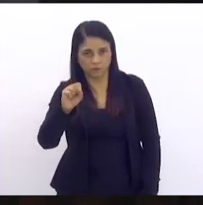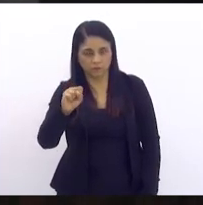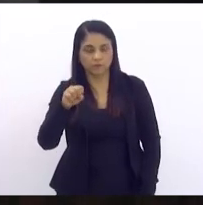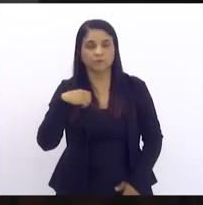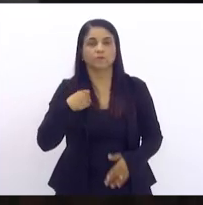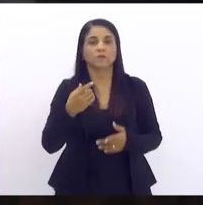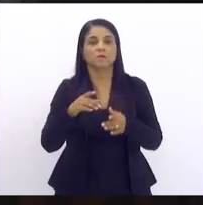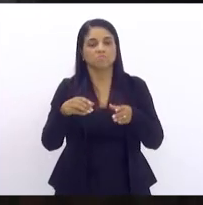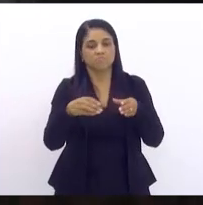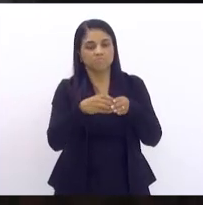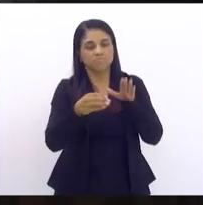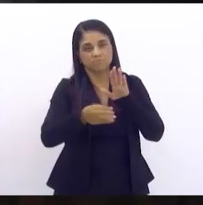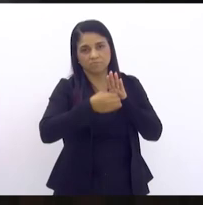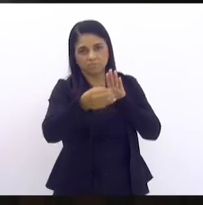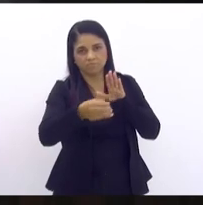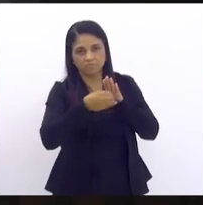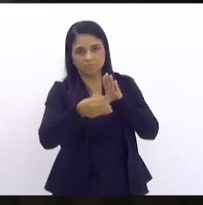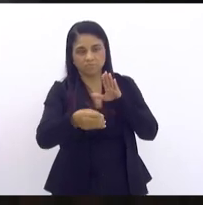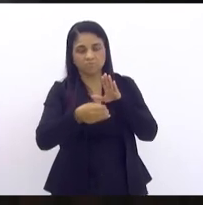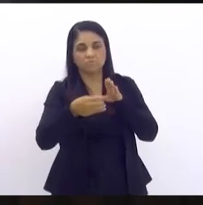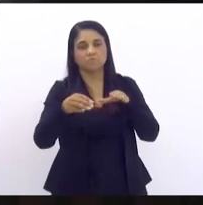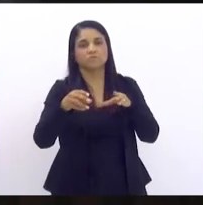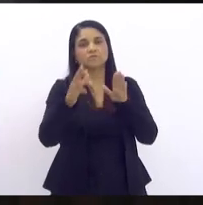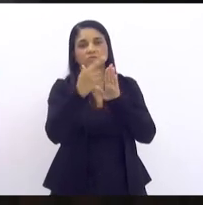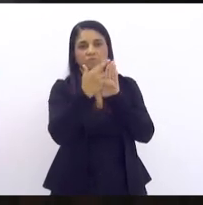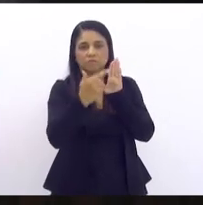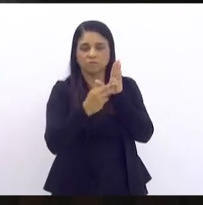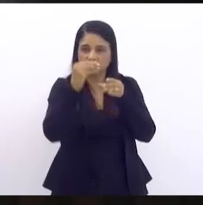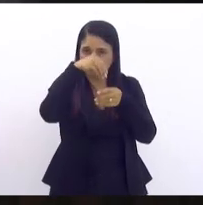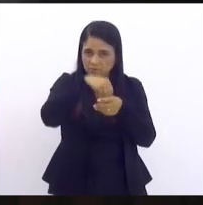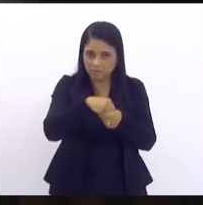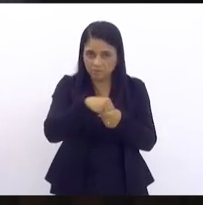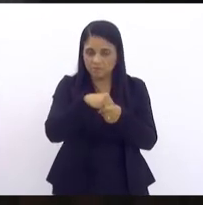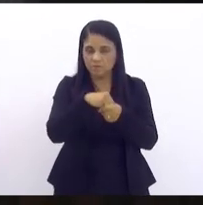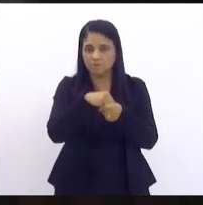das comissões de normas internas e proposições